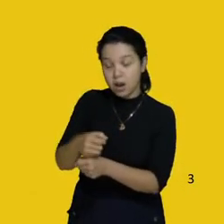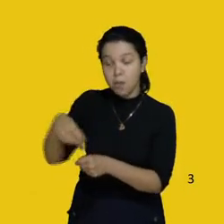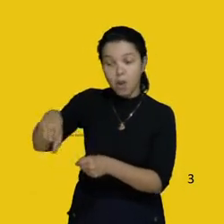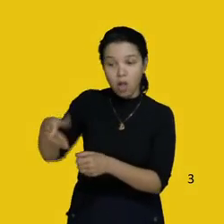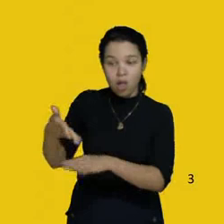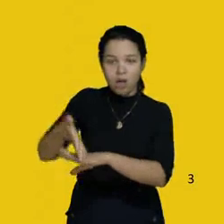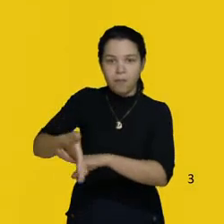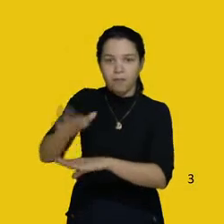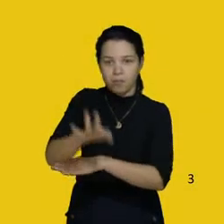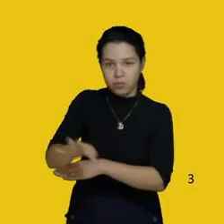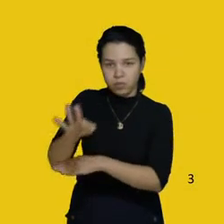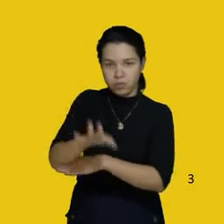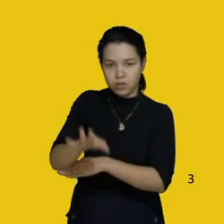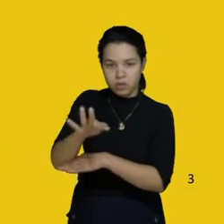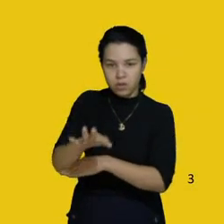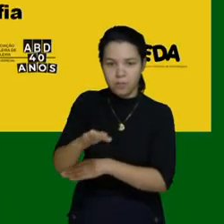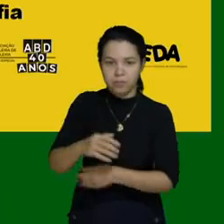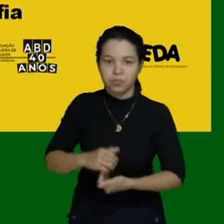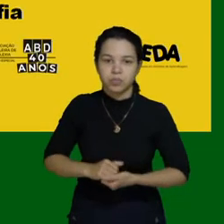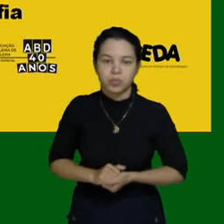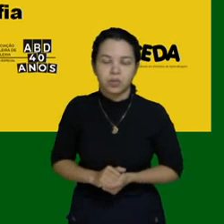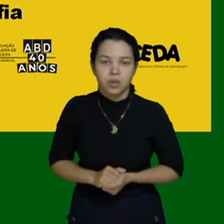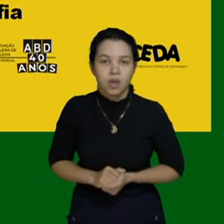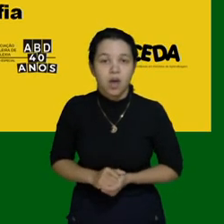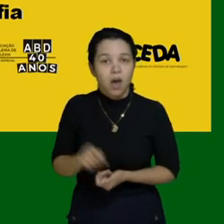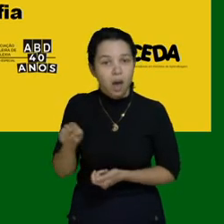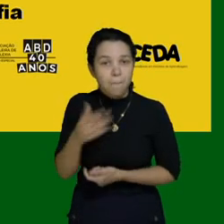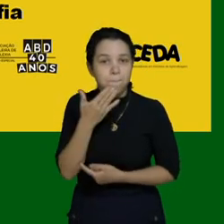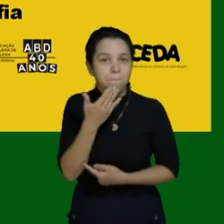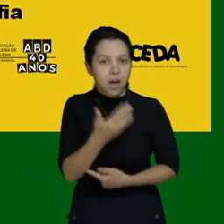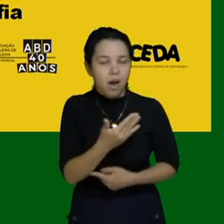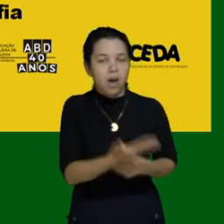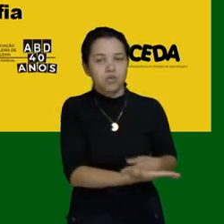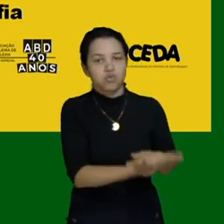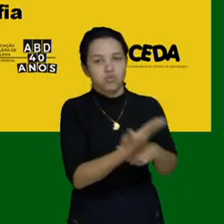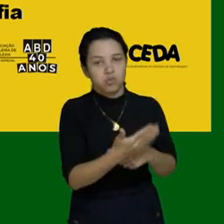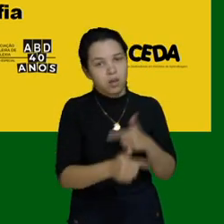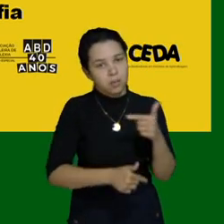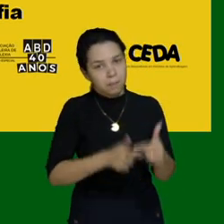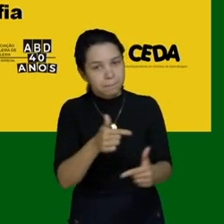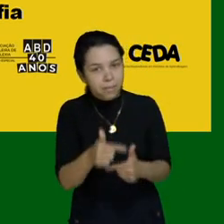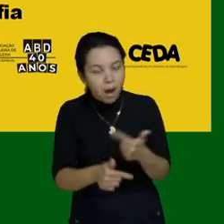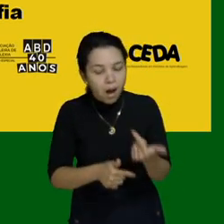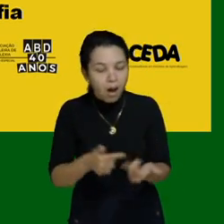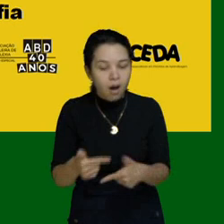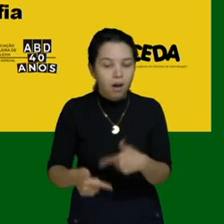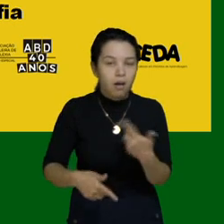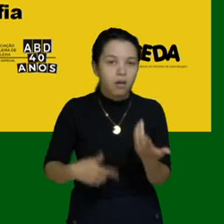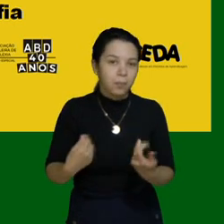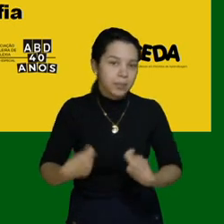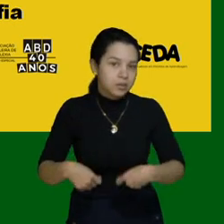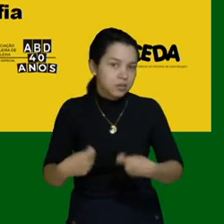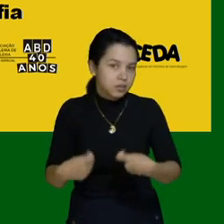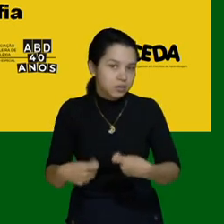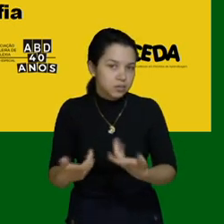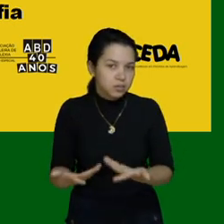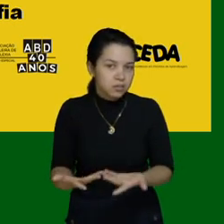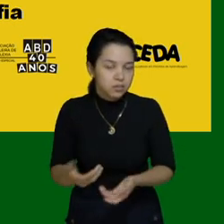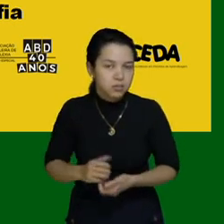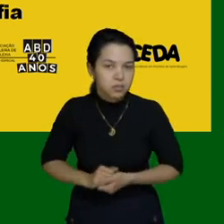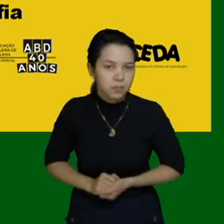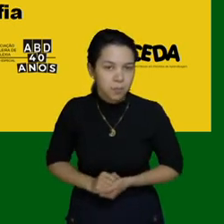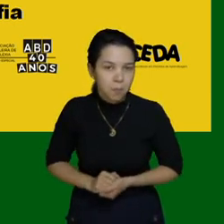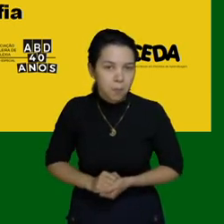universidade eles sempre pedem ajuda pros trabalhos pros trabalhos eh e